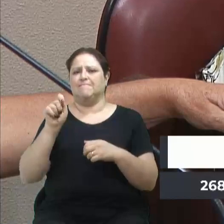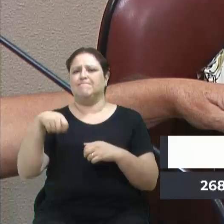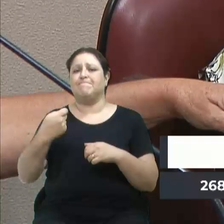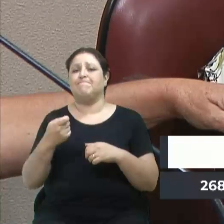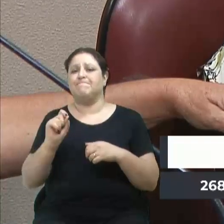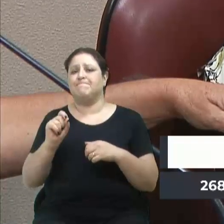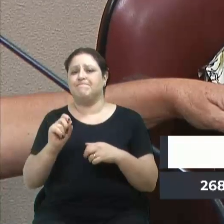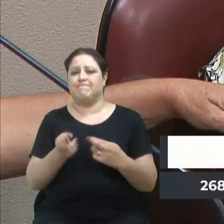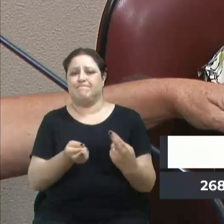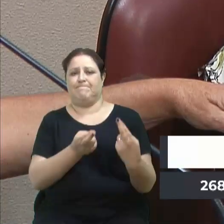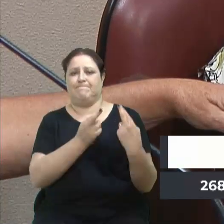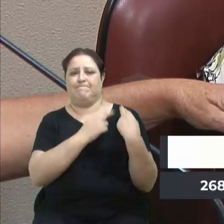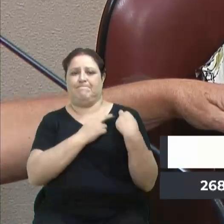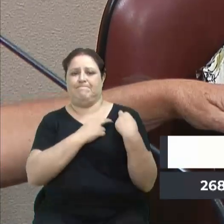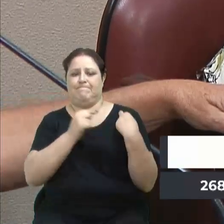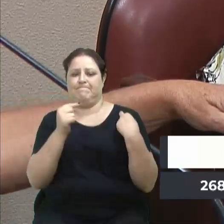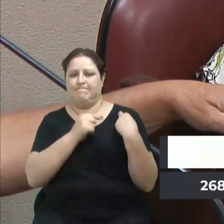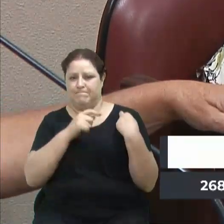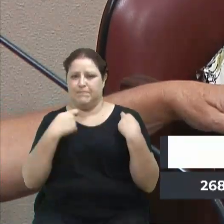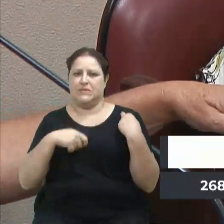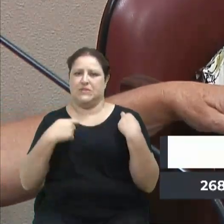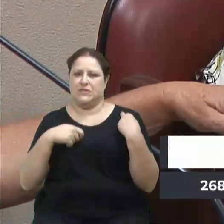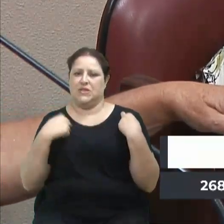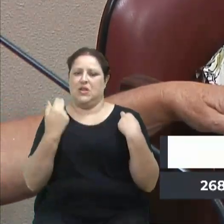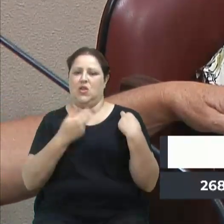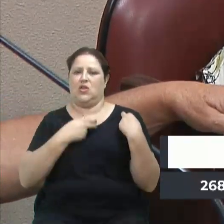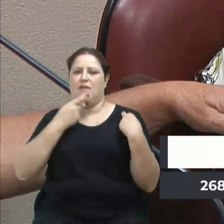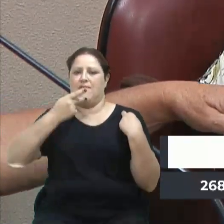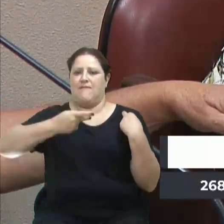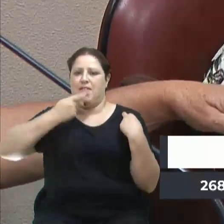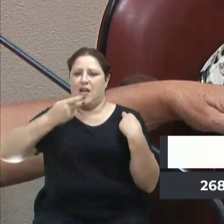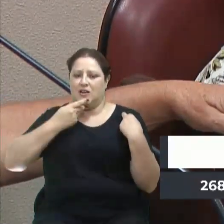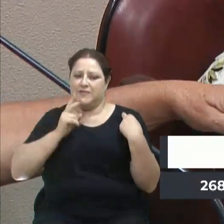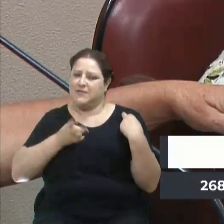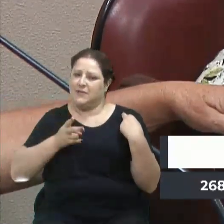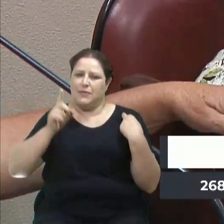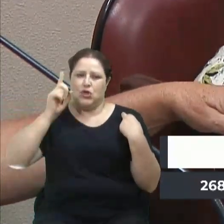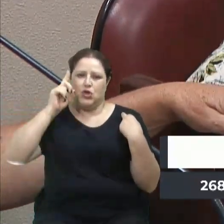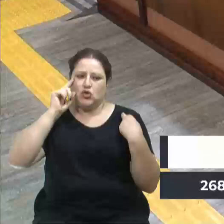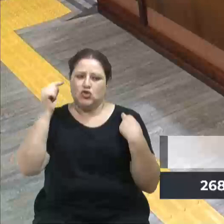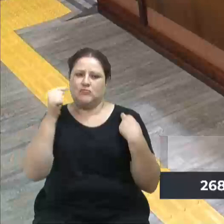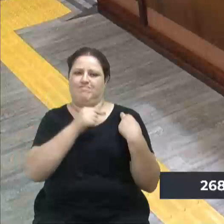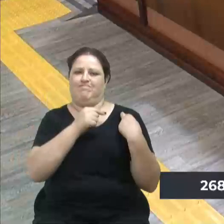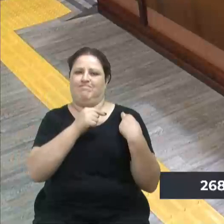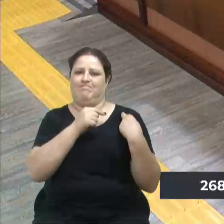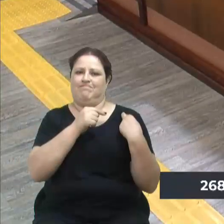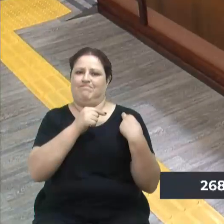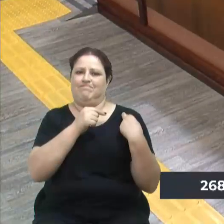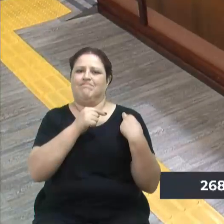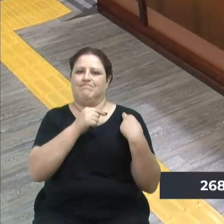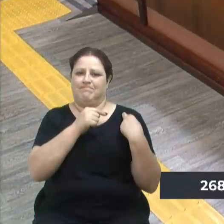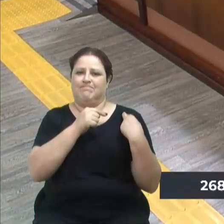Responsabilidade. Nós precisamos ter responsabilidade sobre as nossas falas. Sempre, todos os dias. Obrigada. Muito obrigada, então. Obrigado.